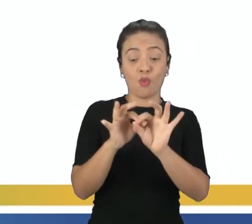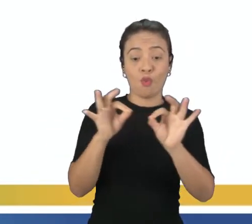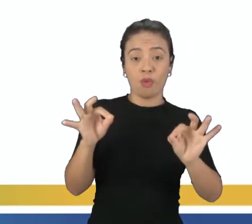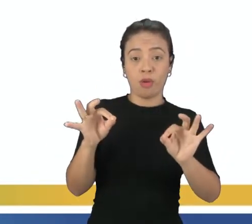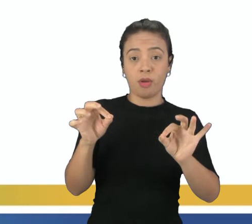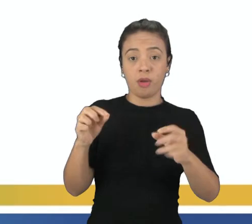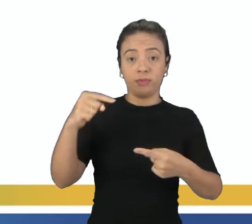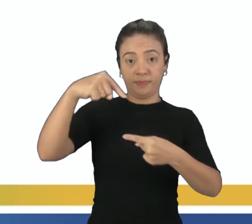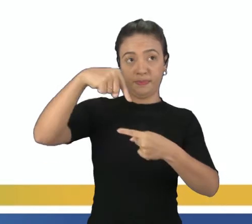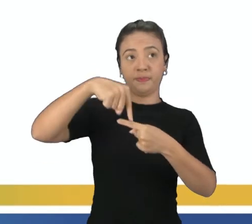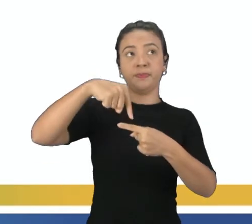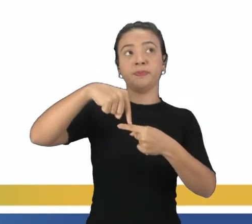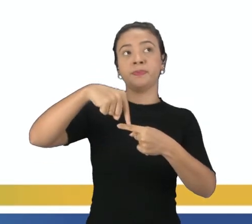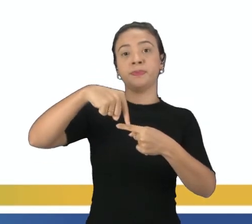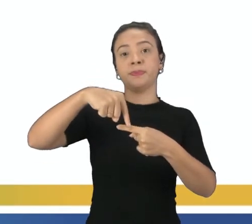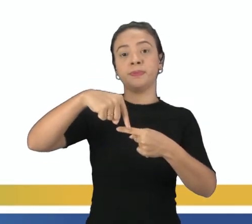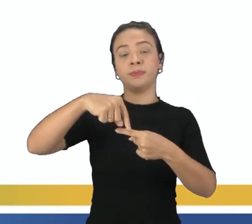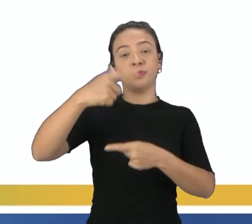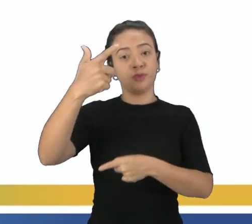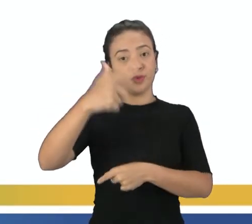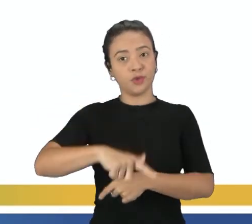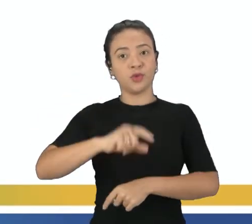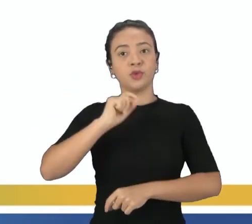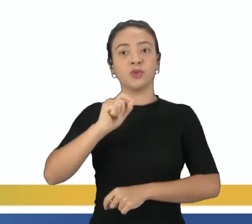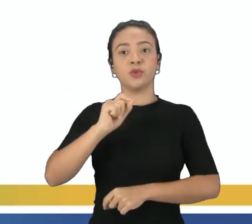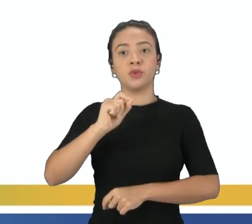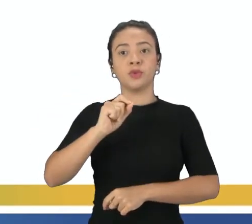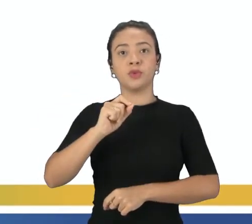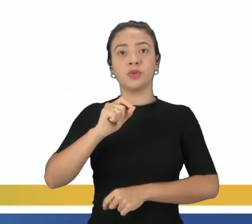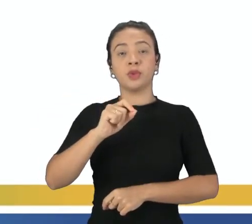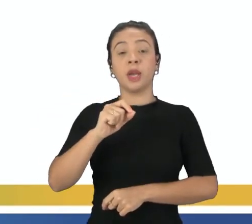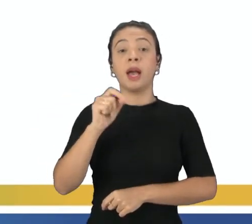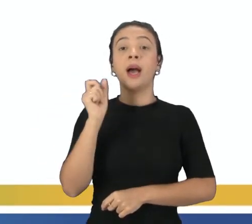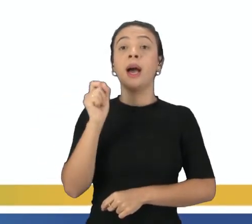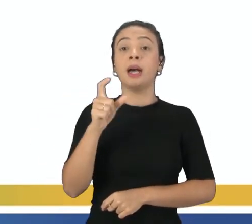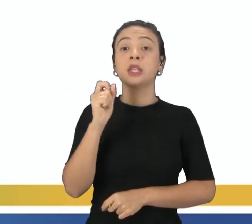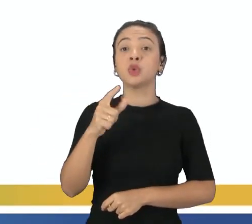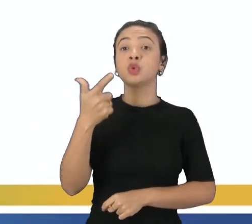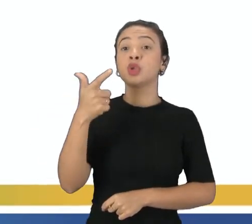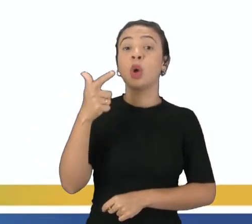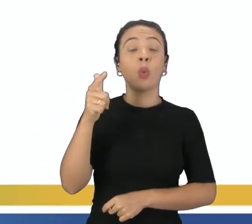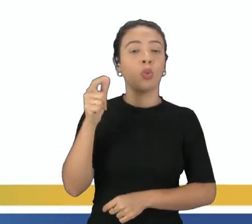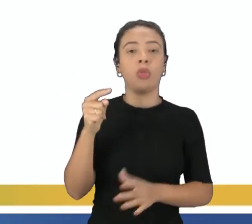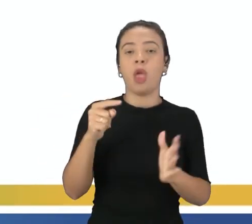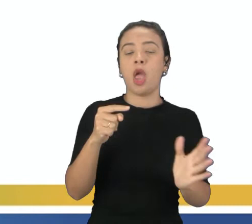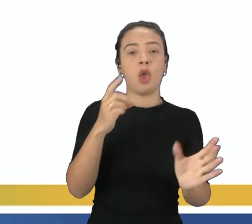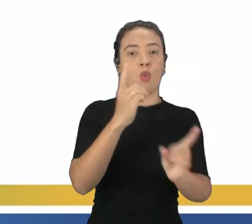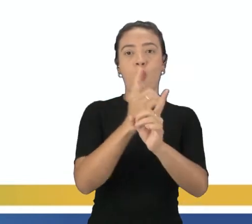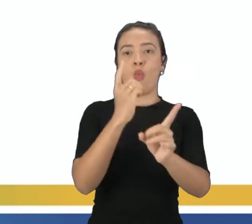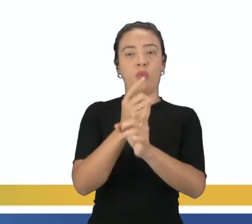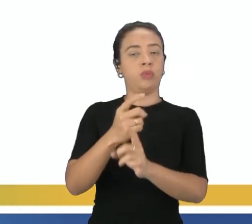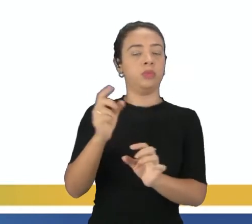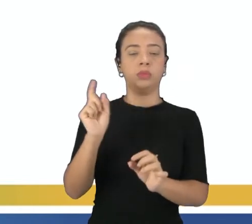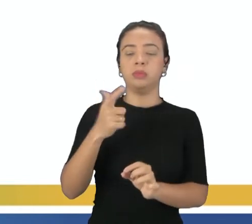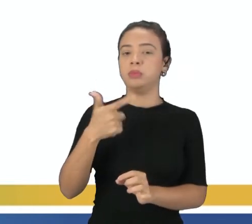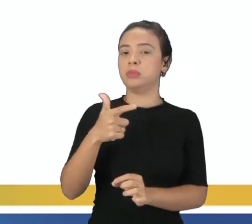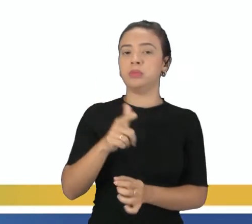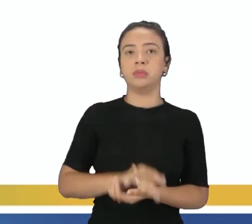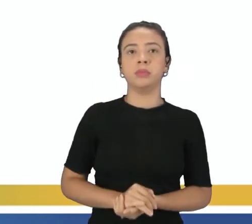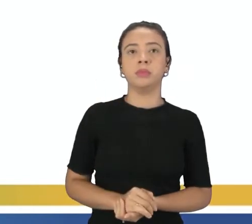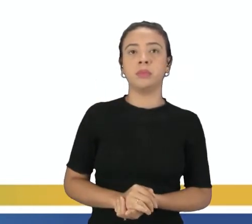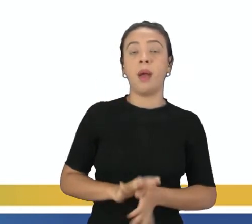retas perpendiculares. Reforçando, as retas azuis não possuem ponto em comum, certinho?